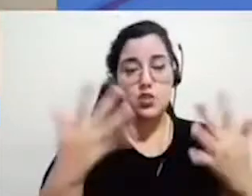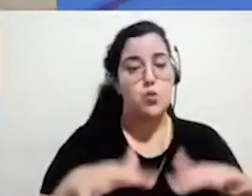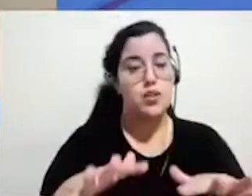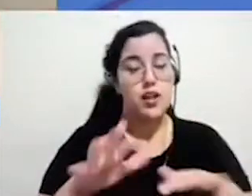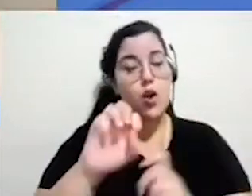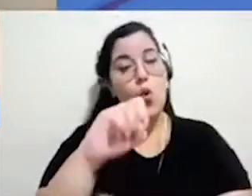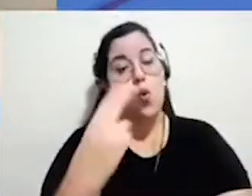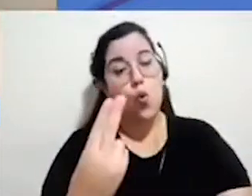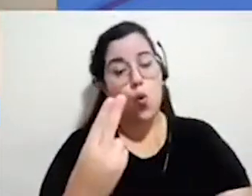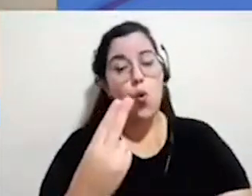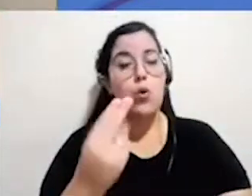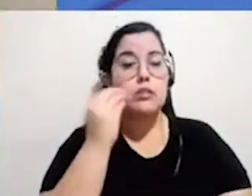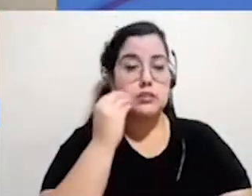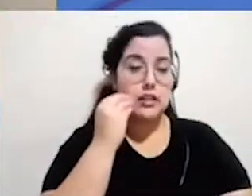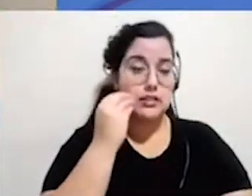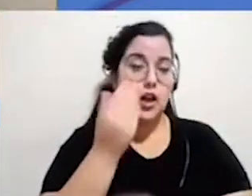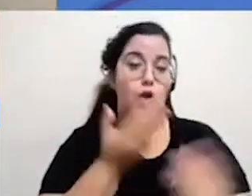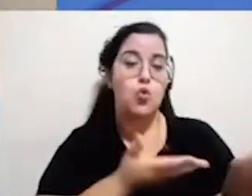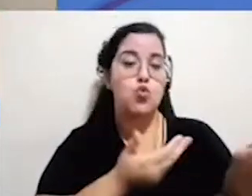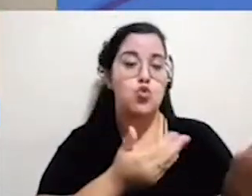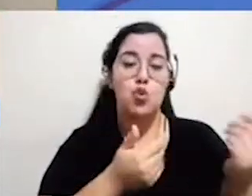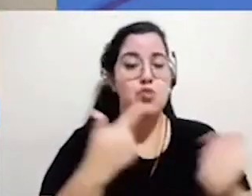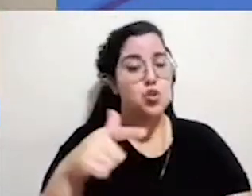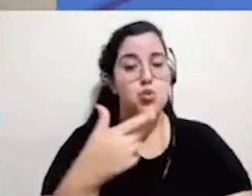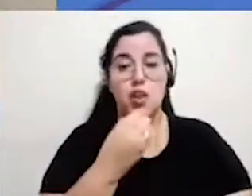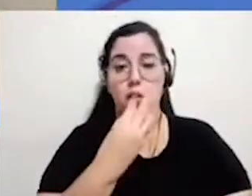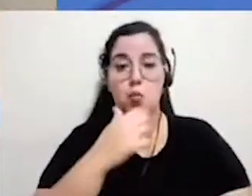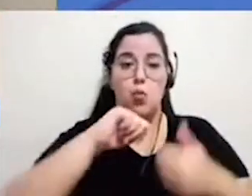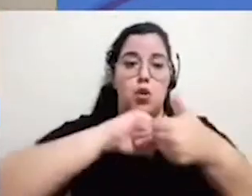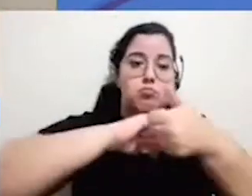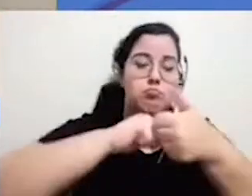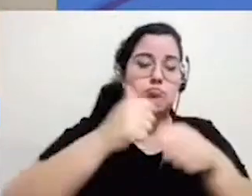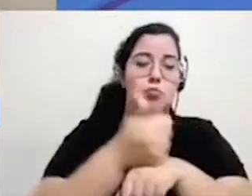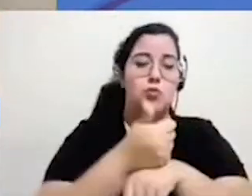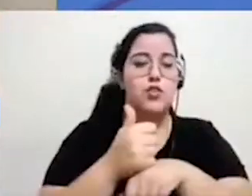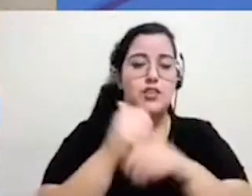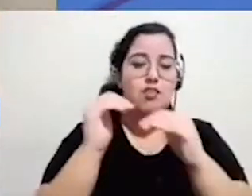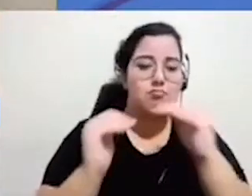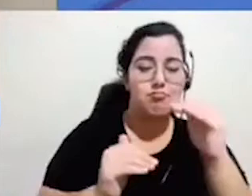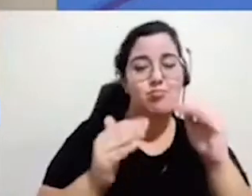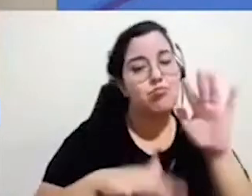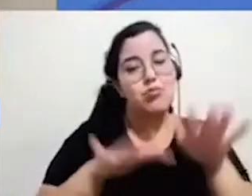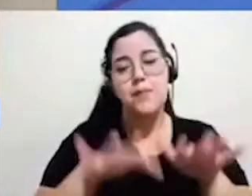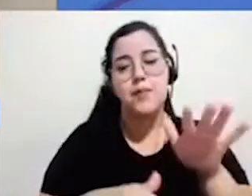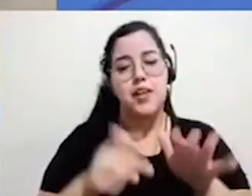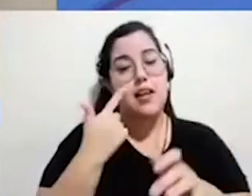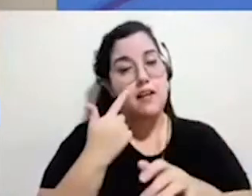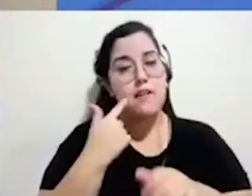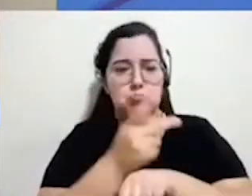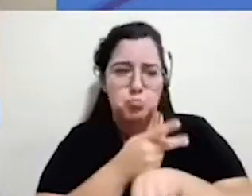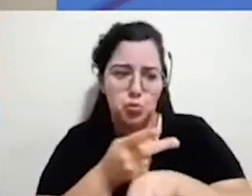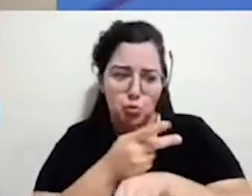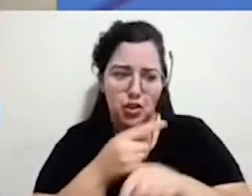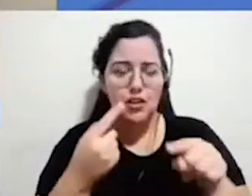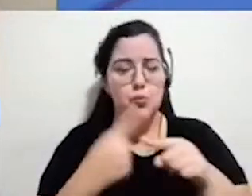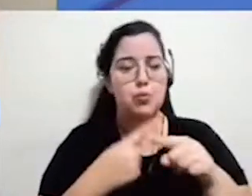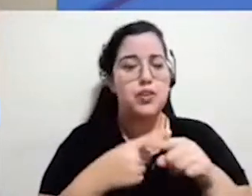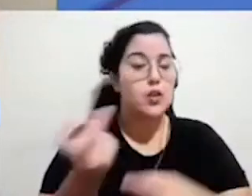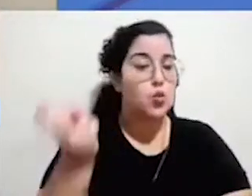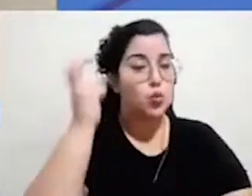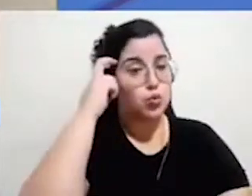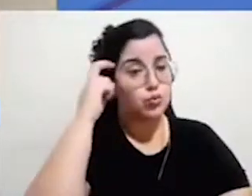Ou elas vão preferir contratar um jovem menos qualificado? Entendeu? Então, assim, a gente vem de uma cultura muito